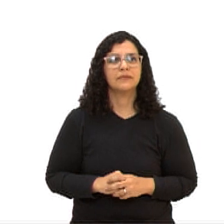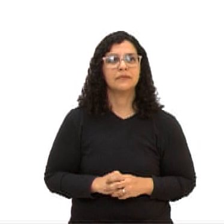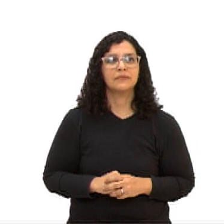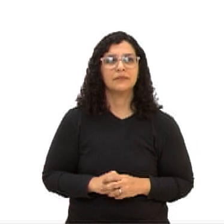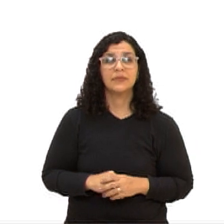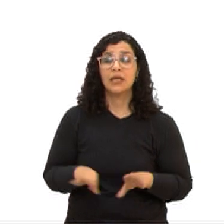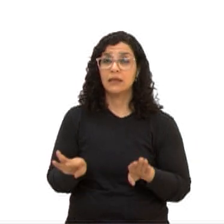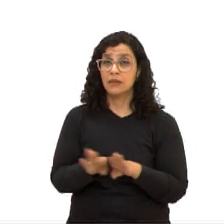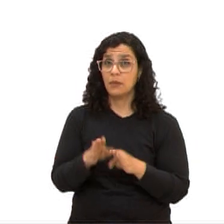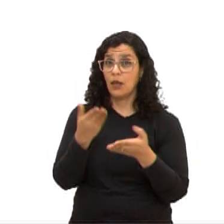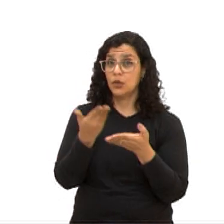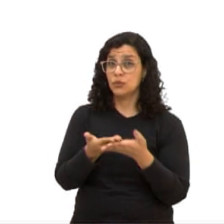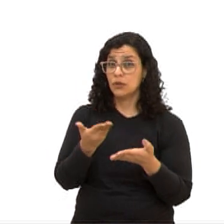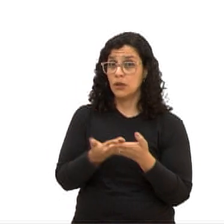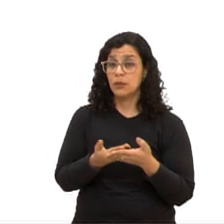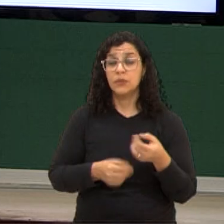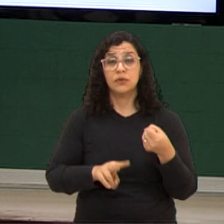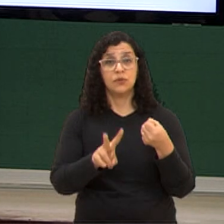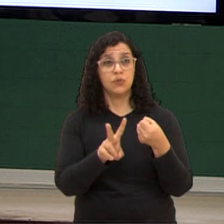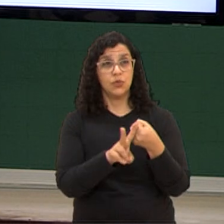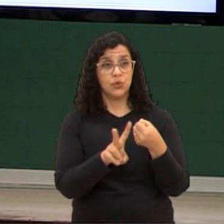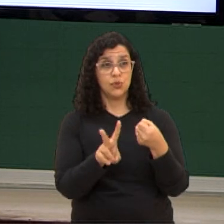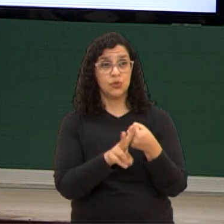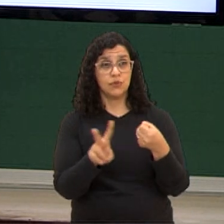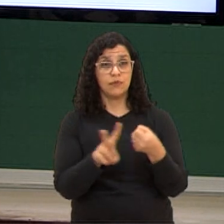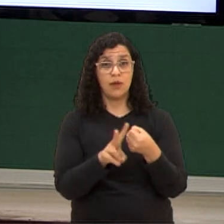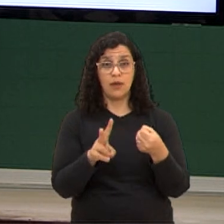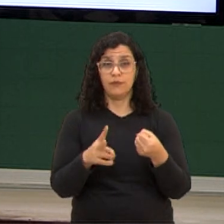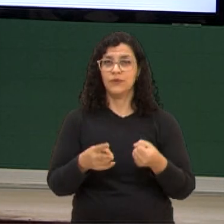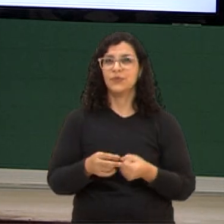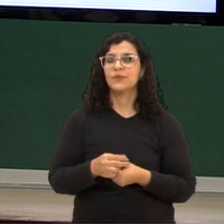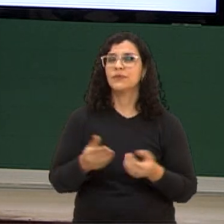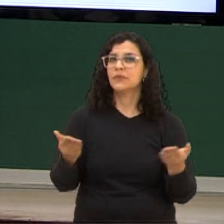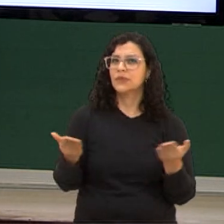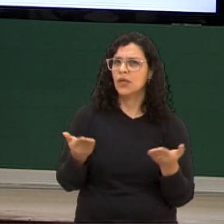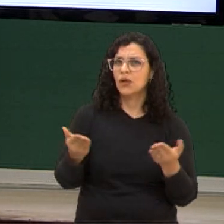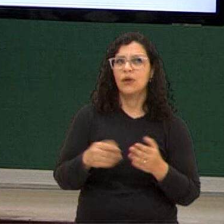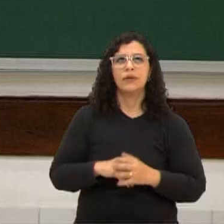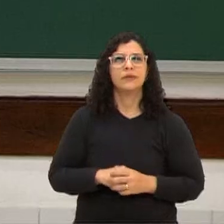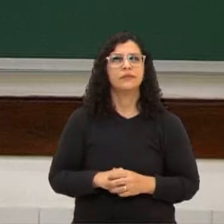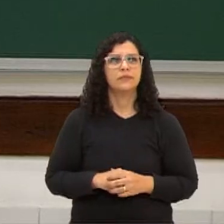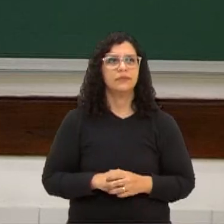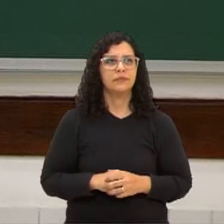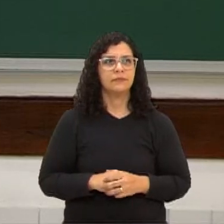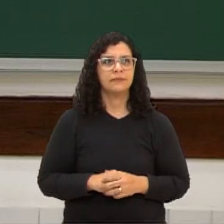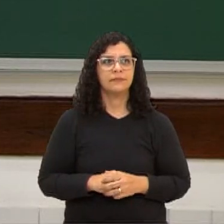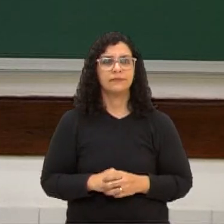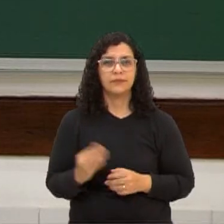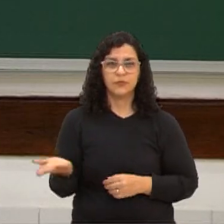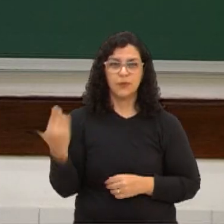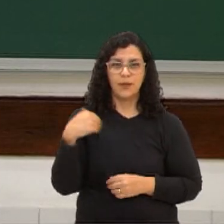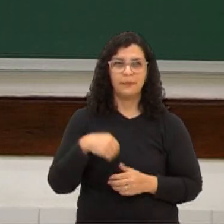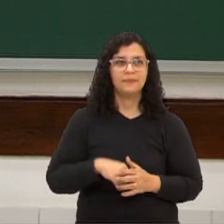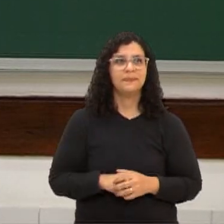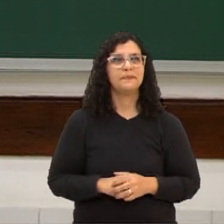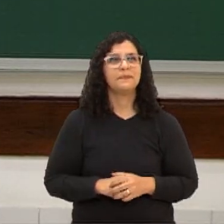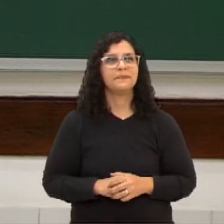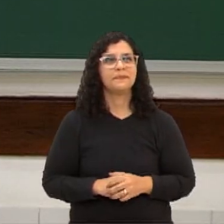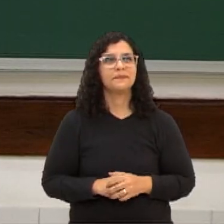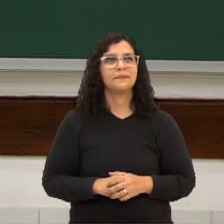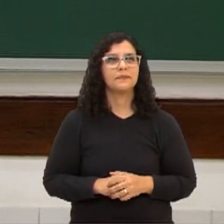E estudaremos verbos no presente do indicativo, alguns verbos no presente do indicativo. Vamos